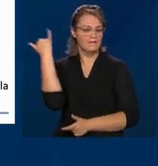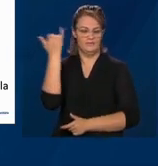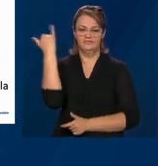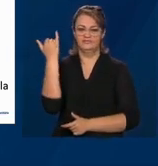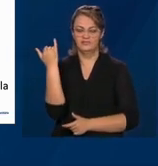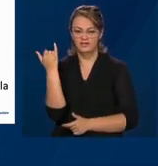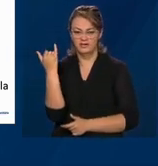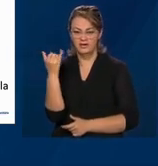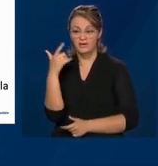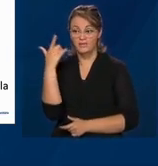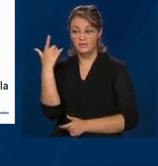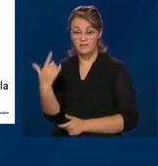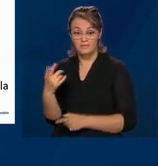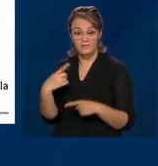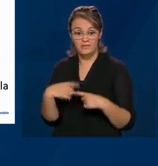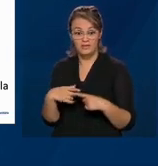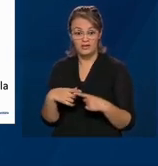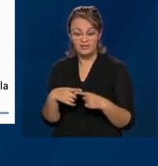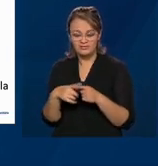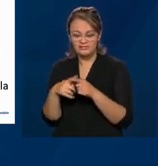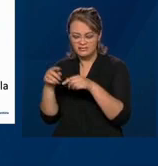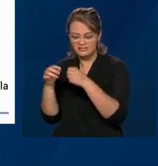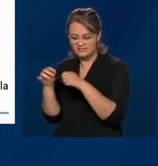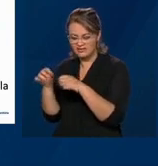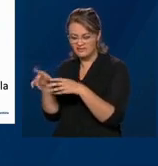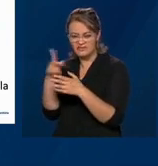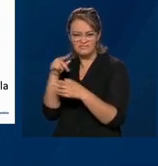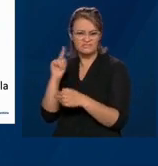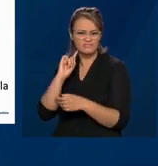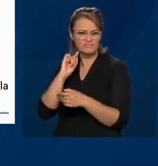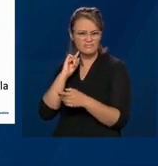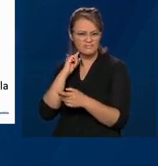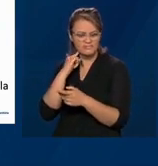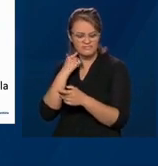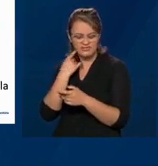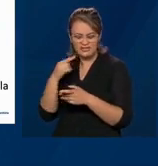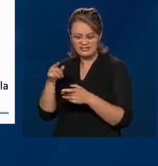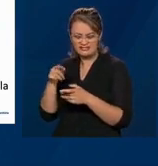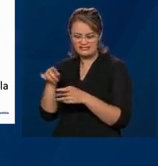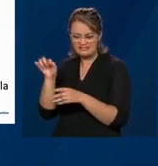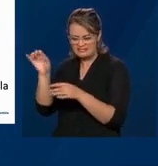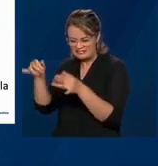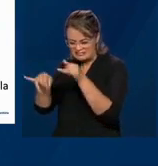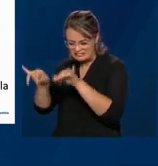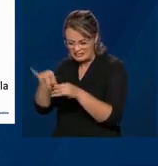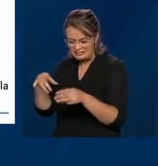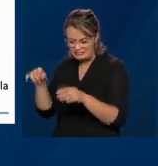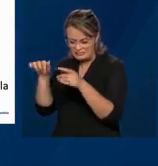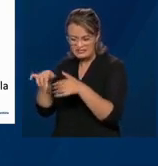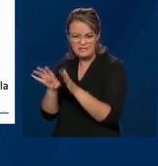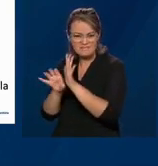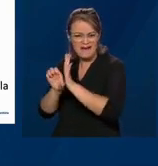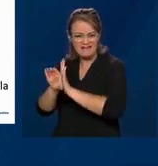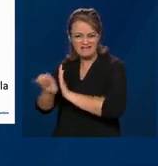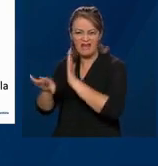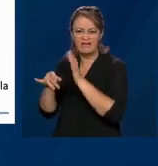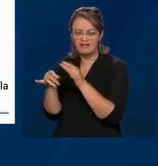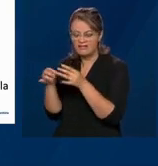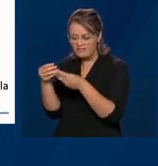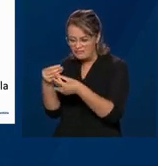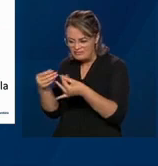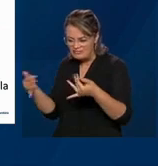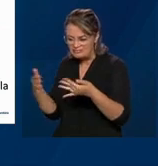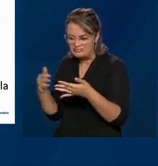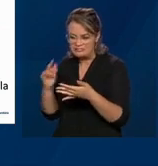tanto contaminantes microbiológicos, ou seja, a capacidade de ter bactérias ou